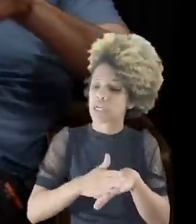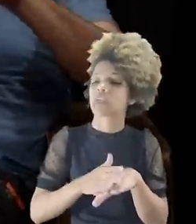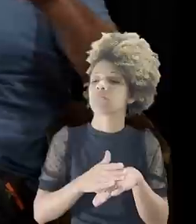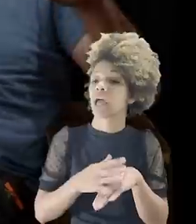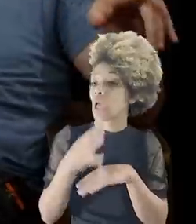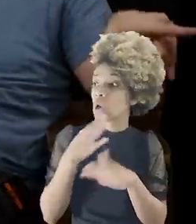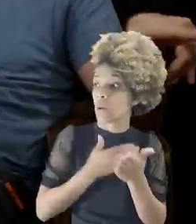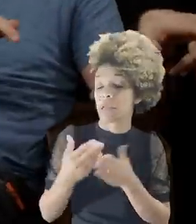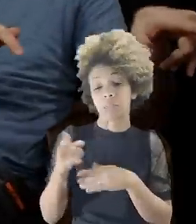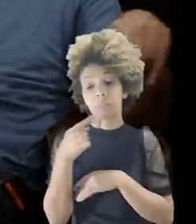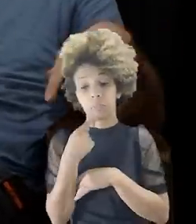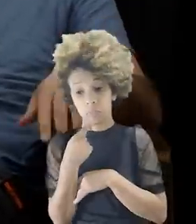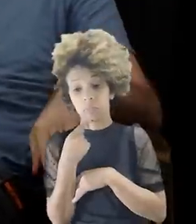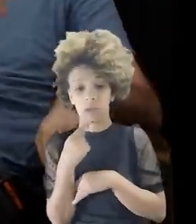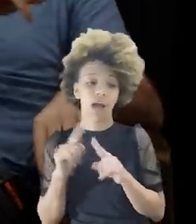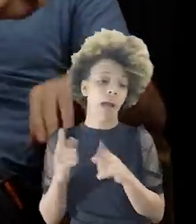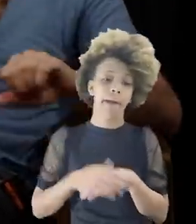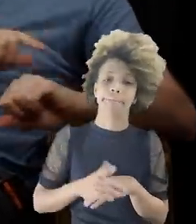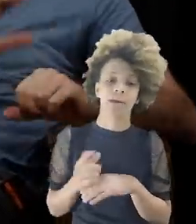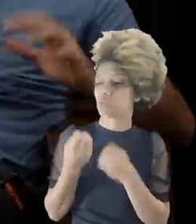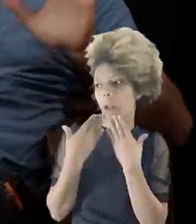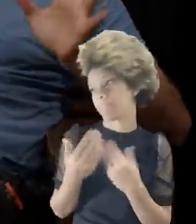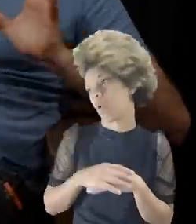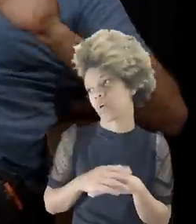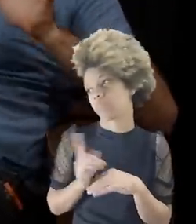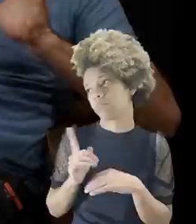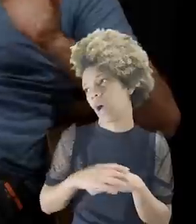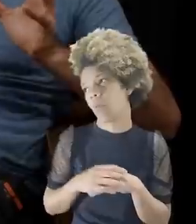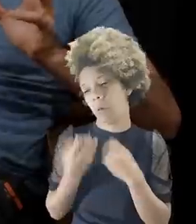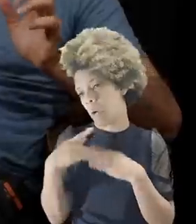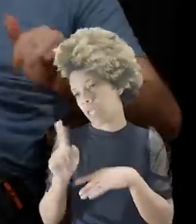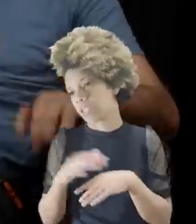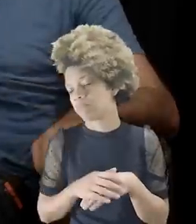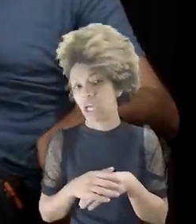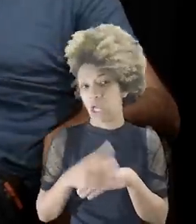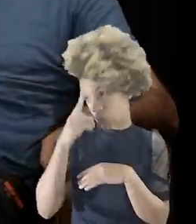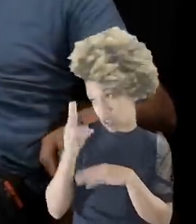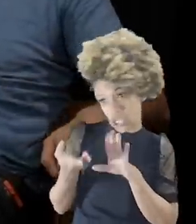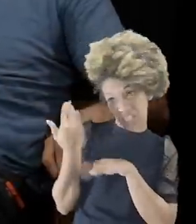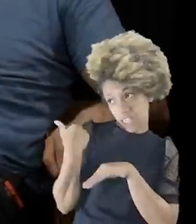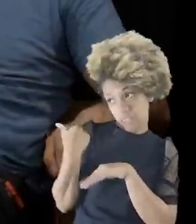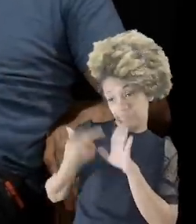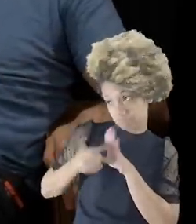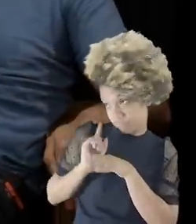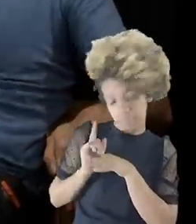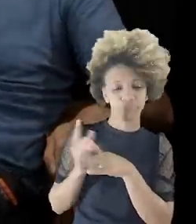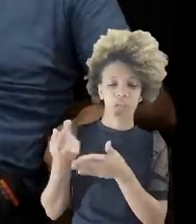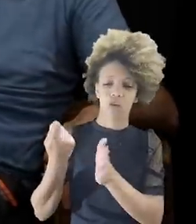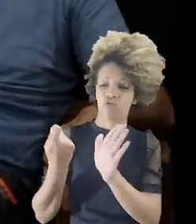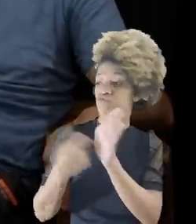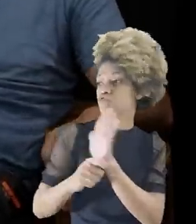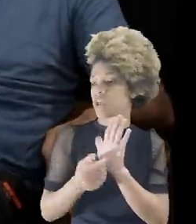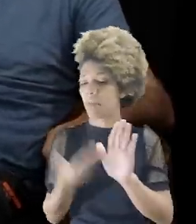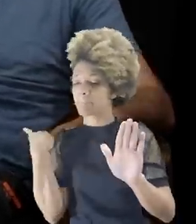treinos ele já começa a conhecer Opa Maurício daí Ah mas não tá uma boa posição não tô prevendo uma boa posição pra ele dois dias antes tira o nome dele porque ele pode